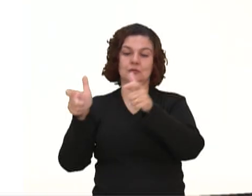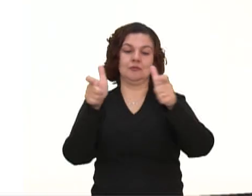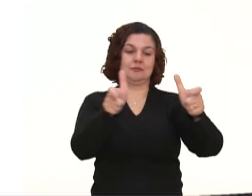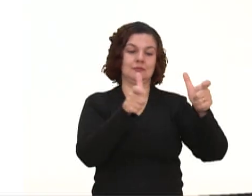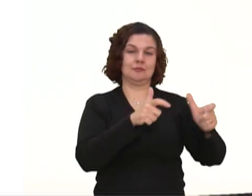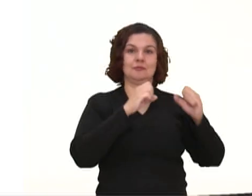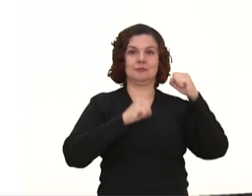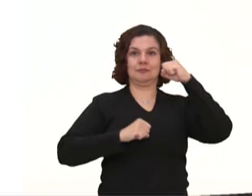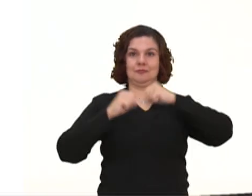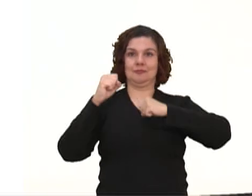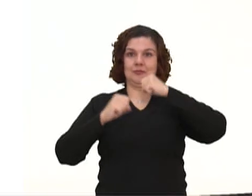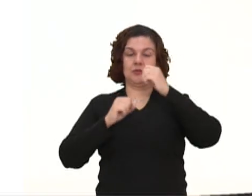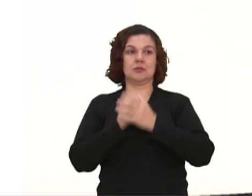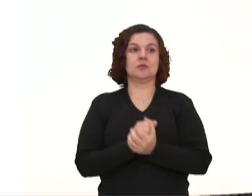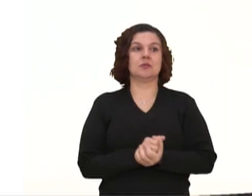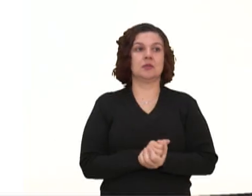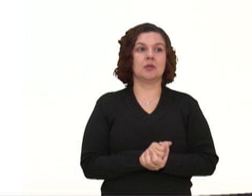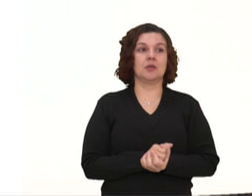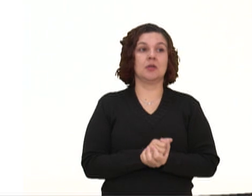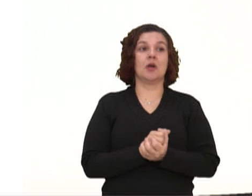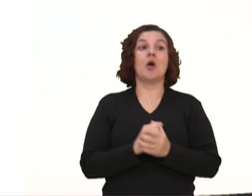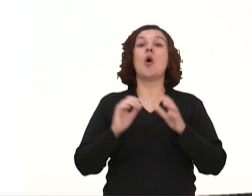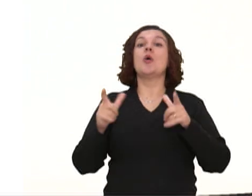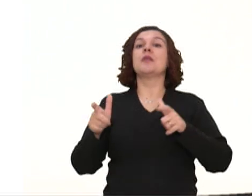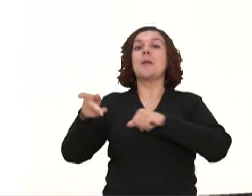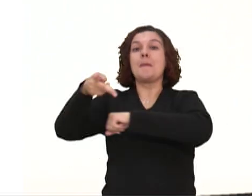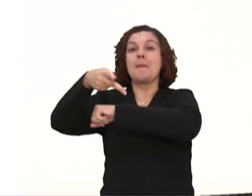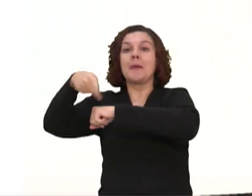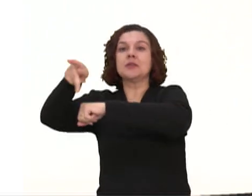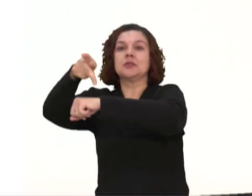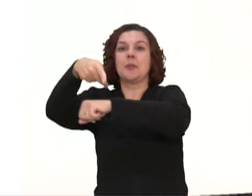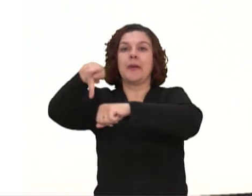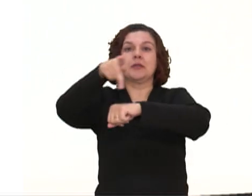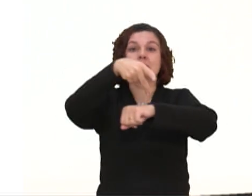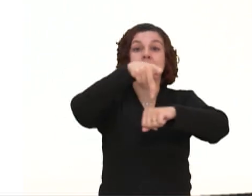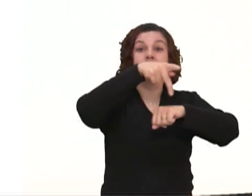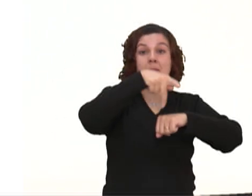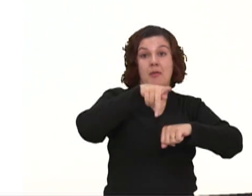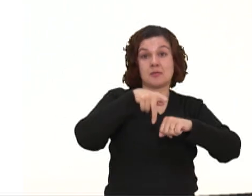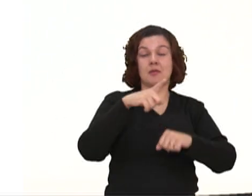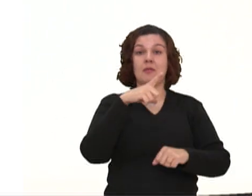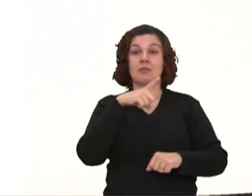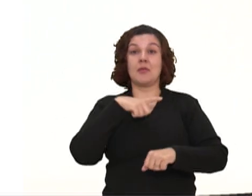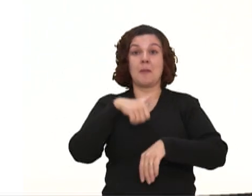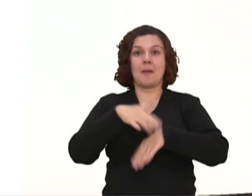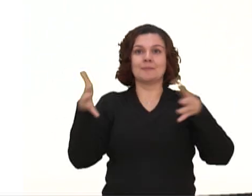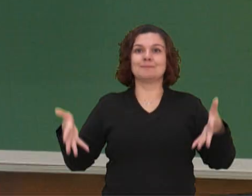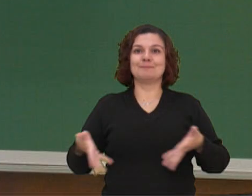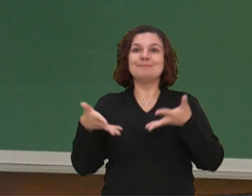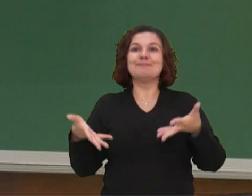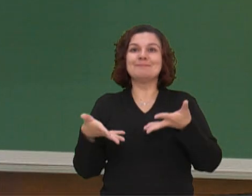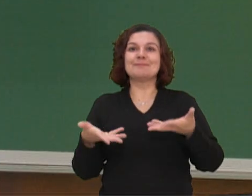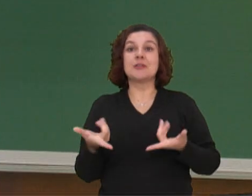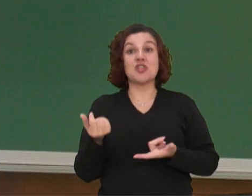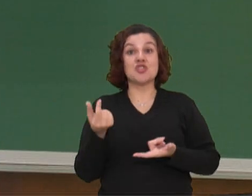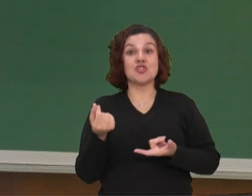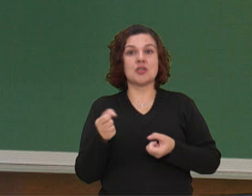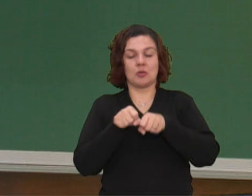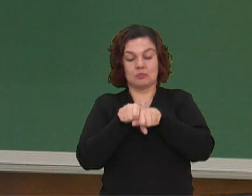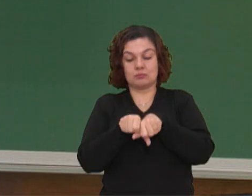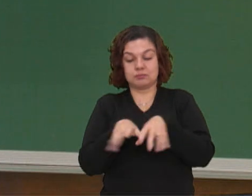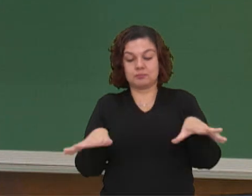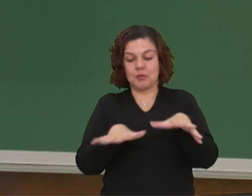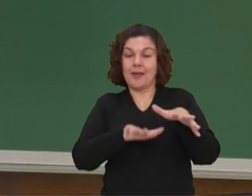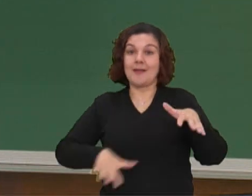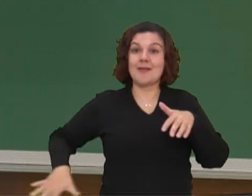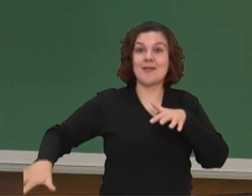indústria. Unidades de fabricação em países que ofereciam ou que ofereçam incentivos. Dispersão